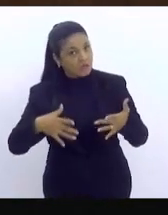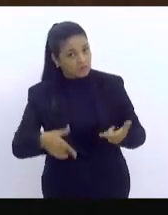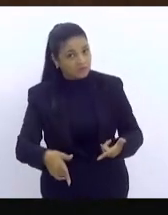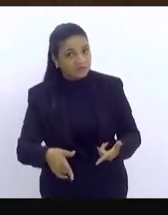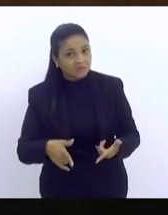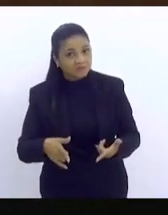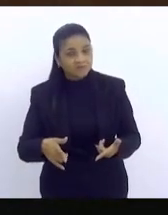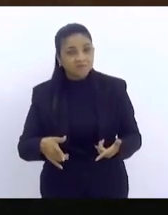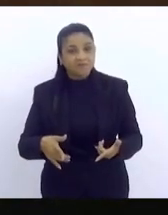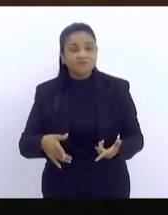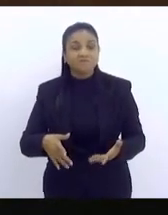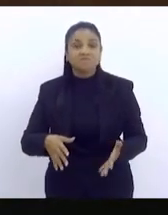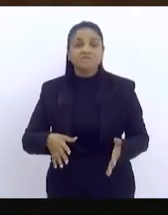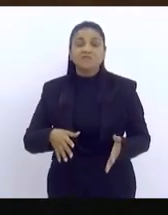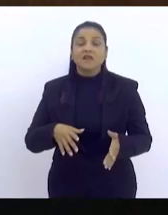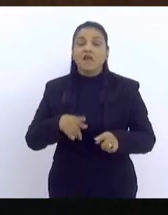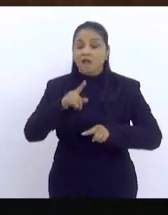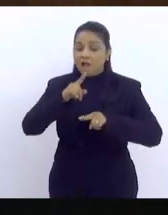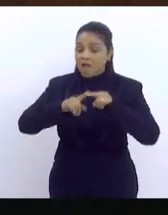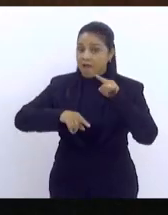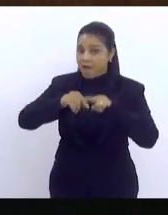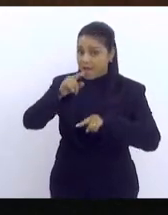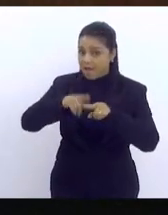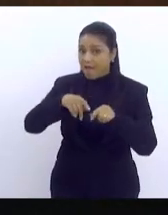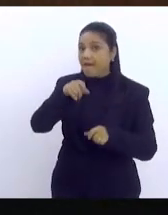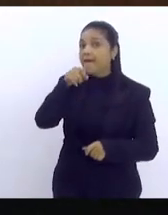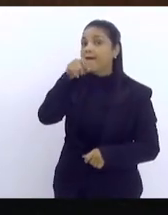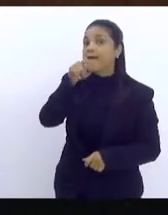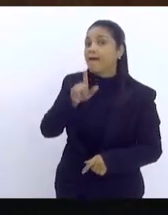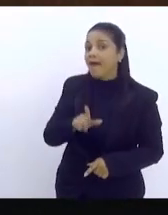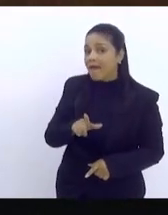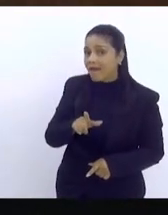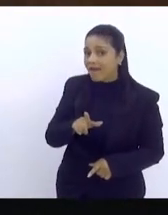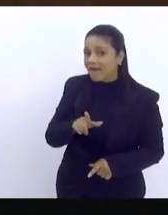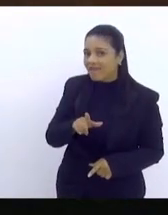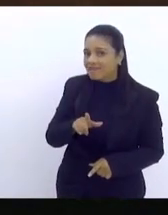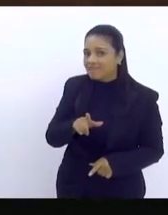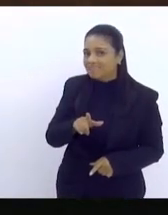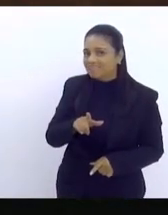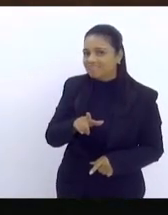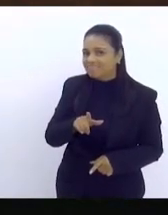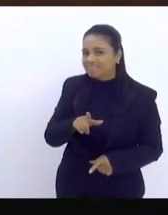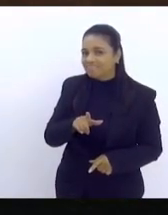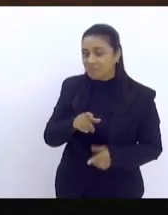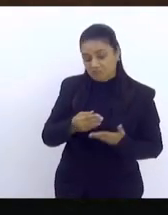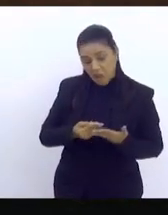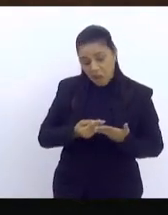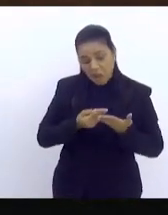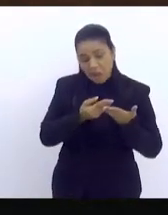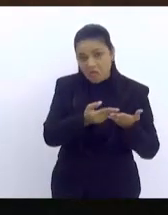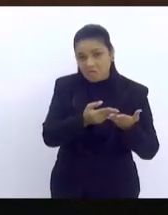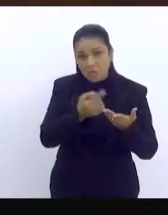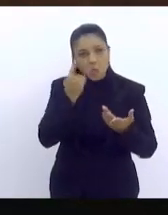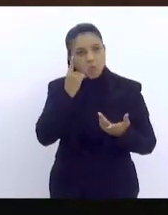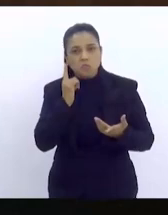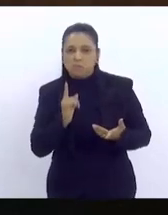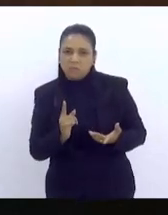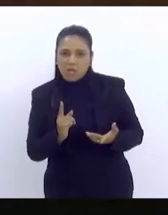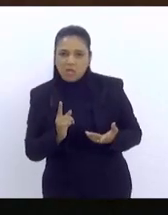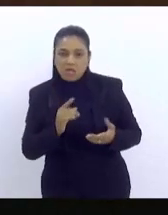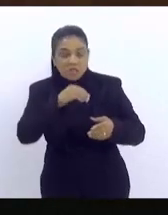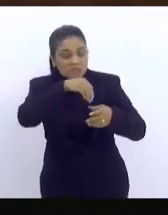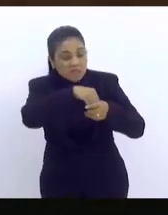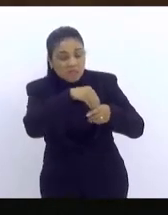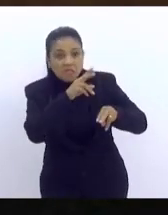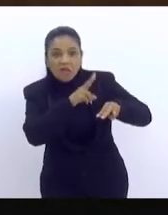a quem esses equipamentos Iria ou estão servindo não sei se já estão lá a gente não sabe né por isso que